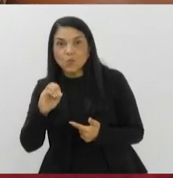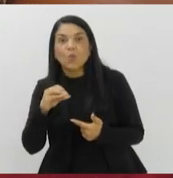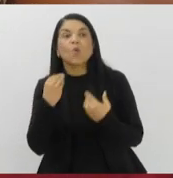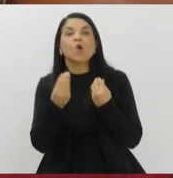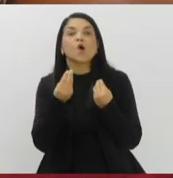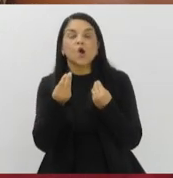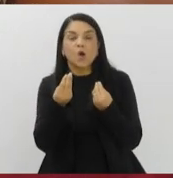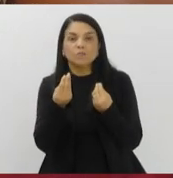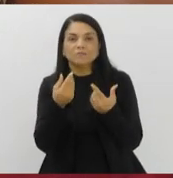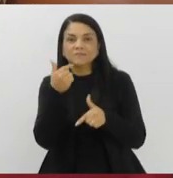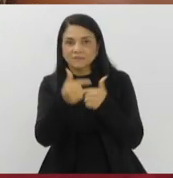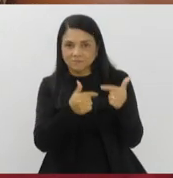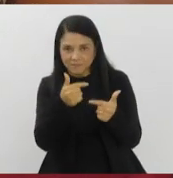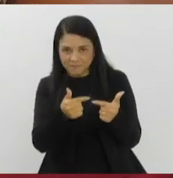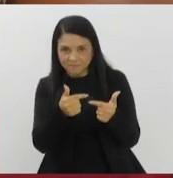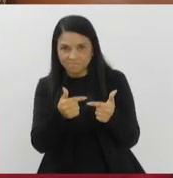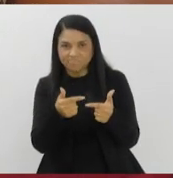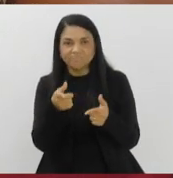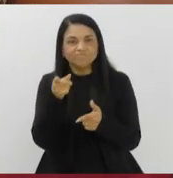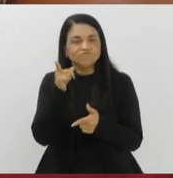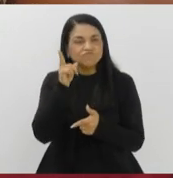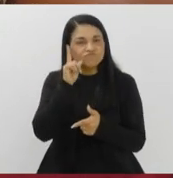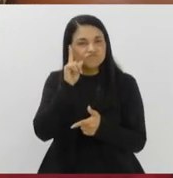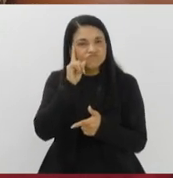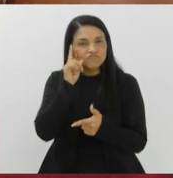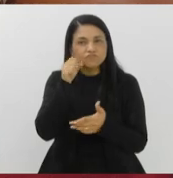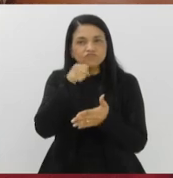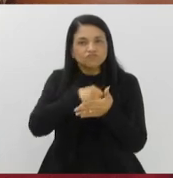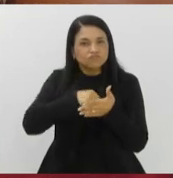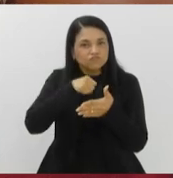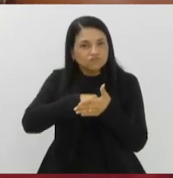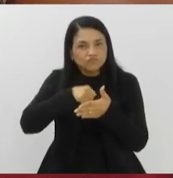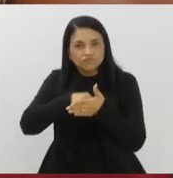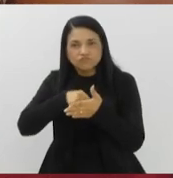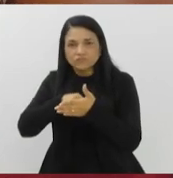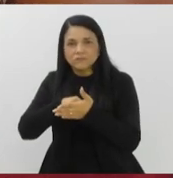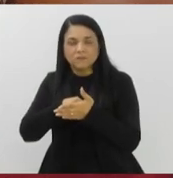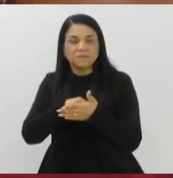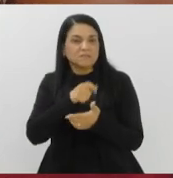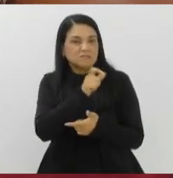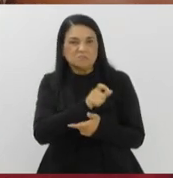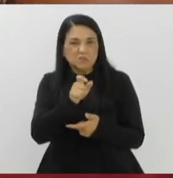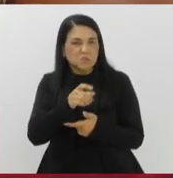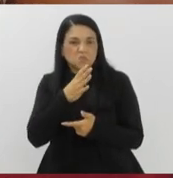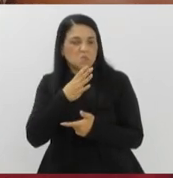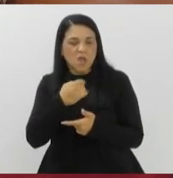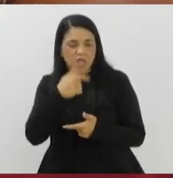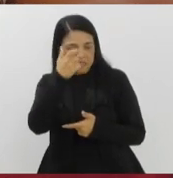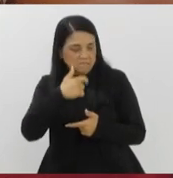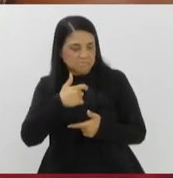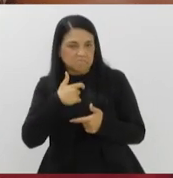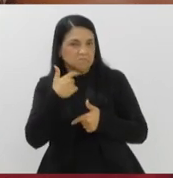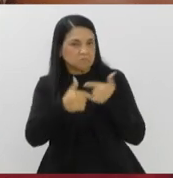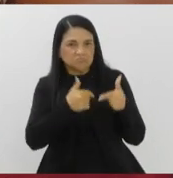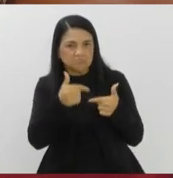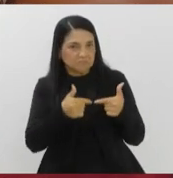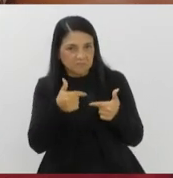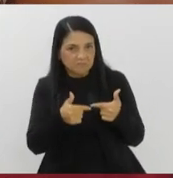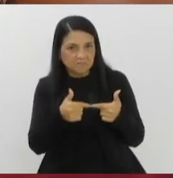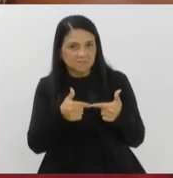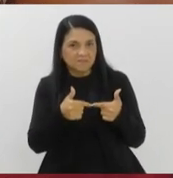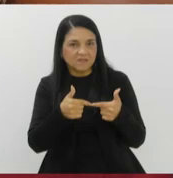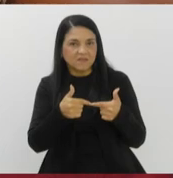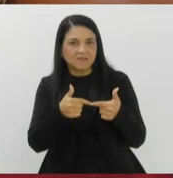E todo dia é uma luta matando, porque a gente está lá, mas ninguém reconhece a gente, entendeu? Ninguém quer saber por que a gente está lá. Eles só